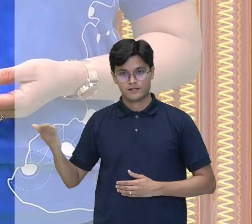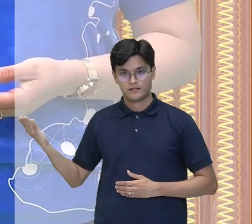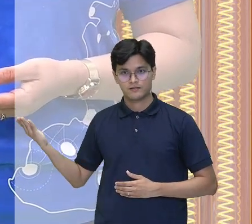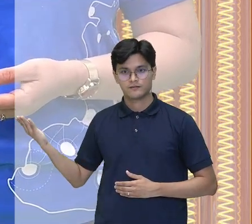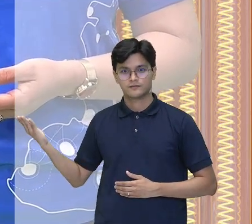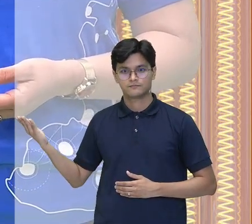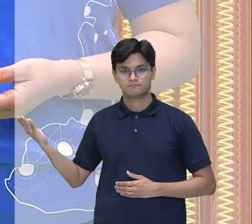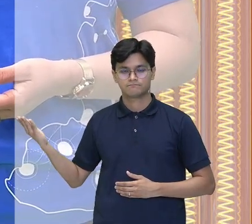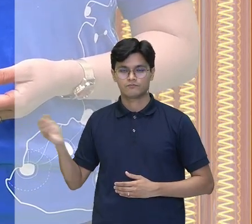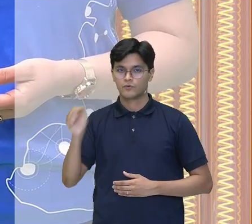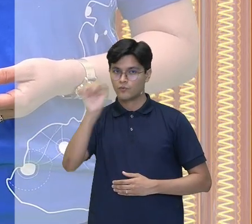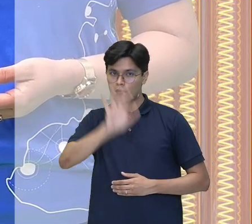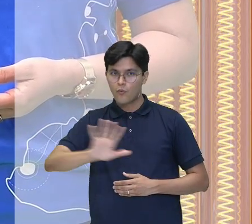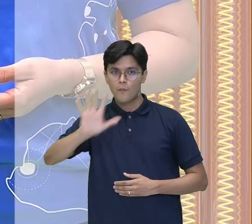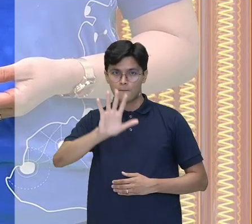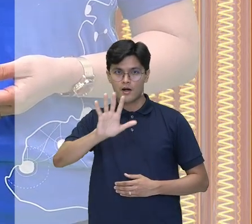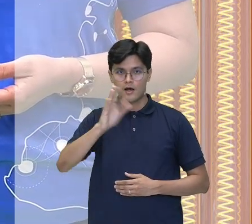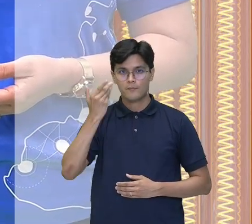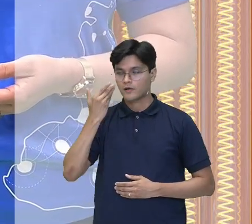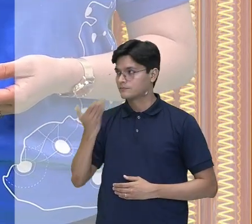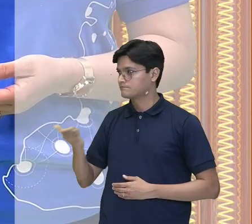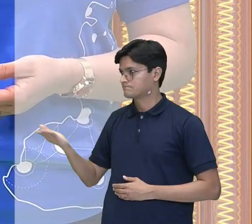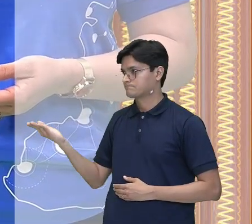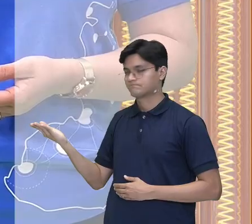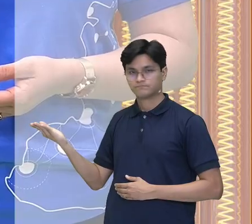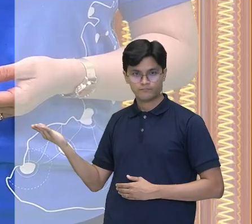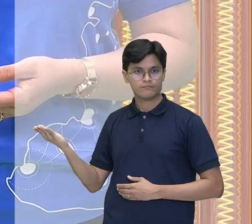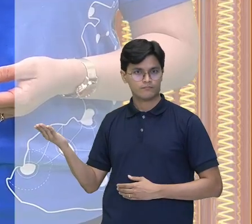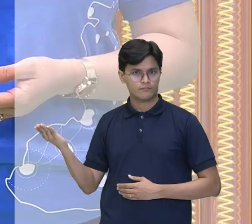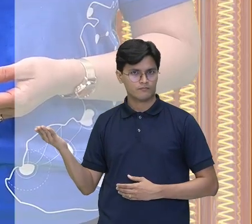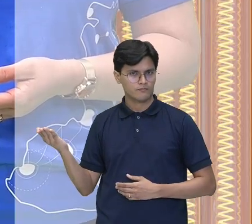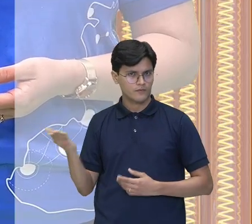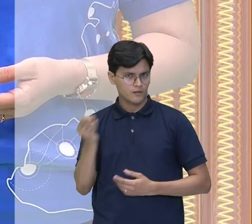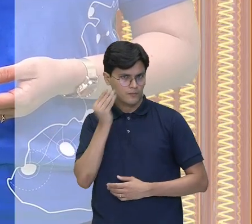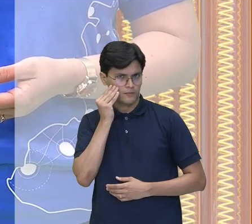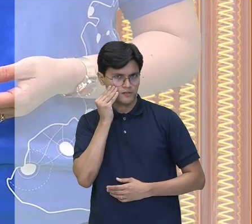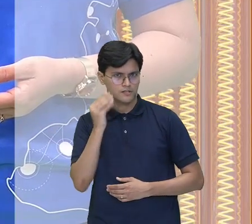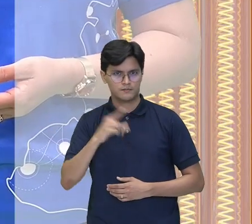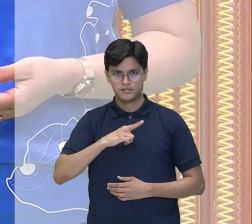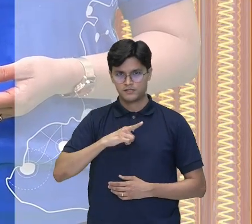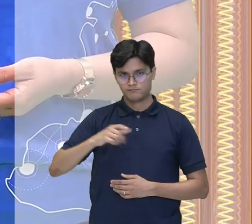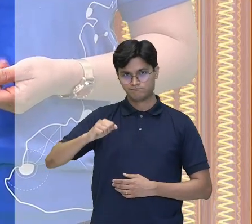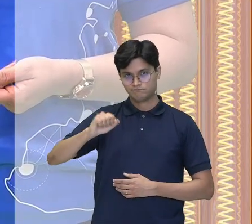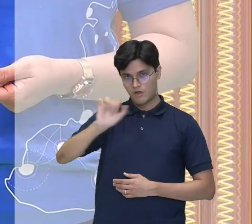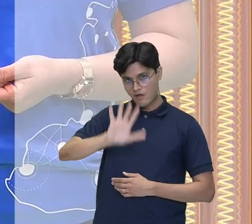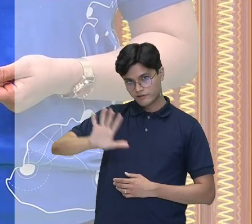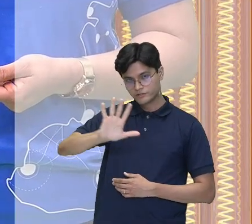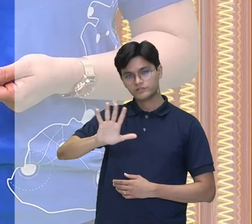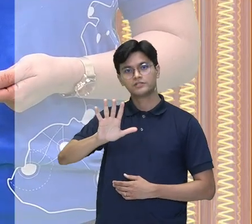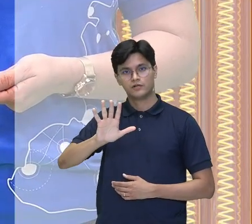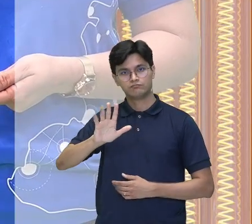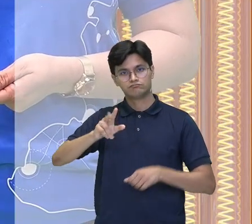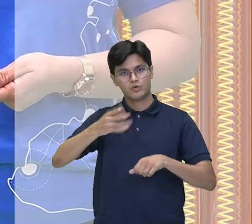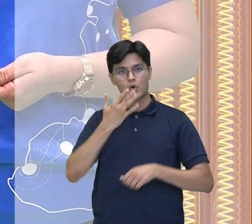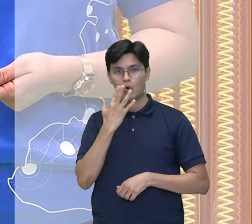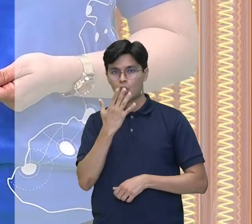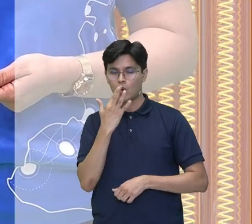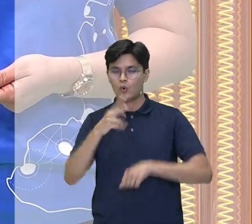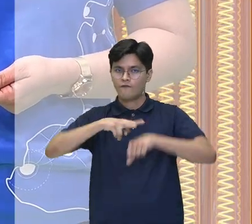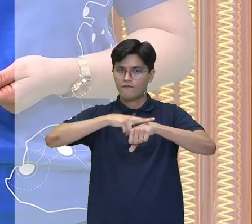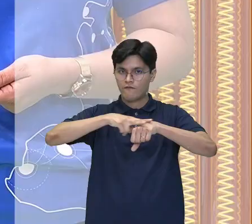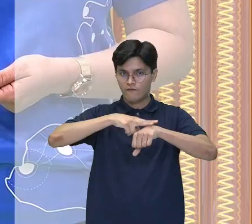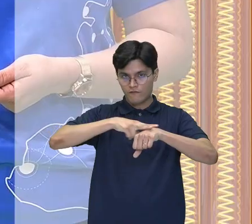mapa do continente africano, certo? Vocês observem essa região em verde, que nós temos a presença aí